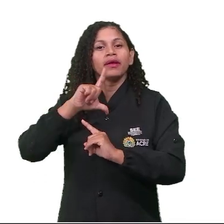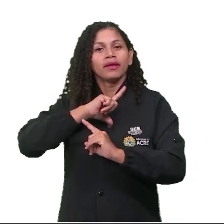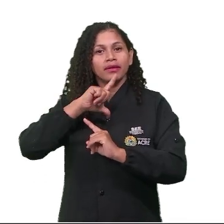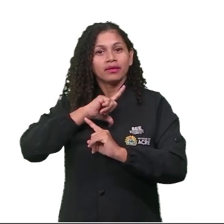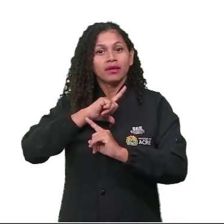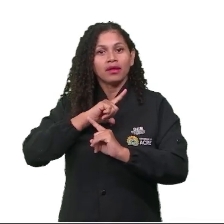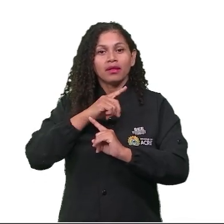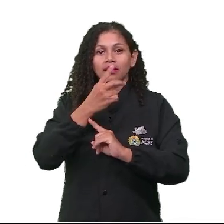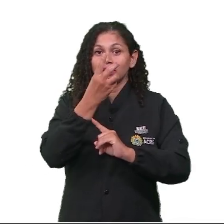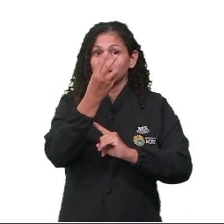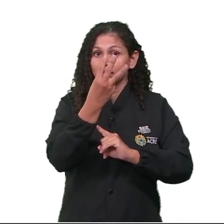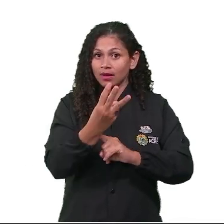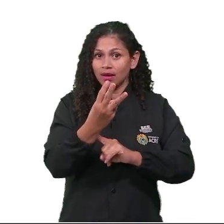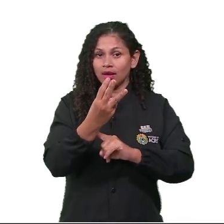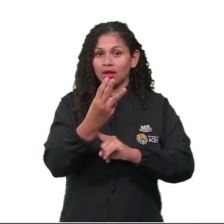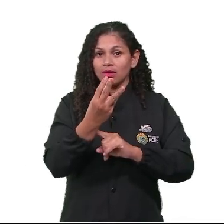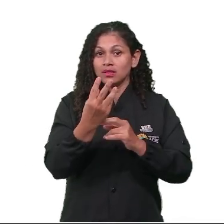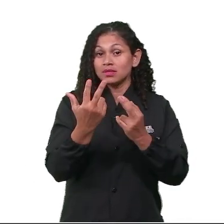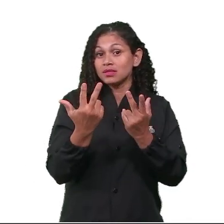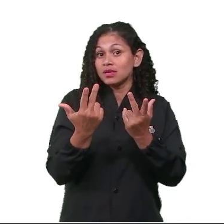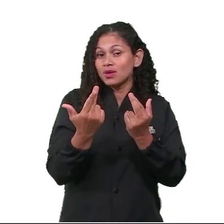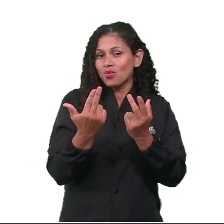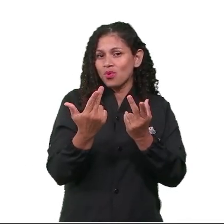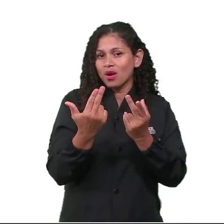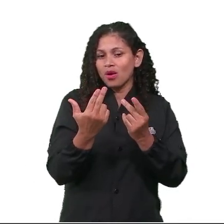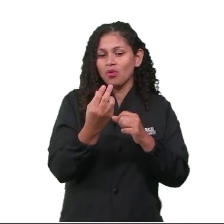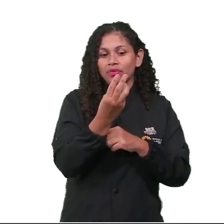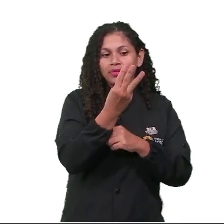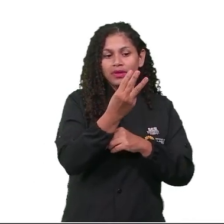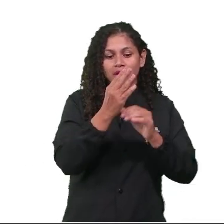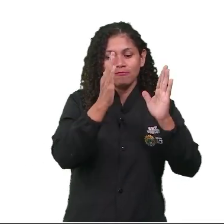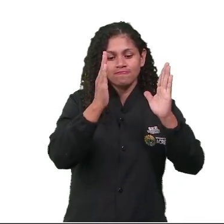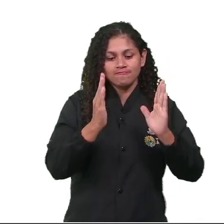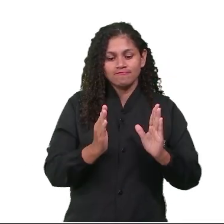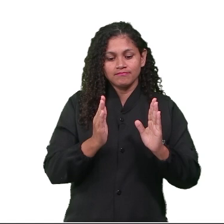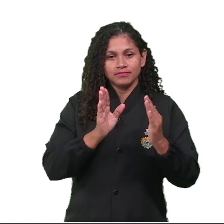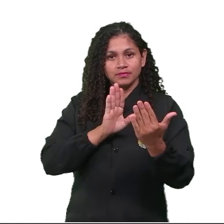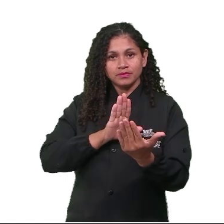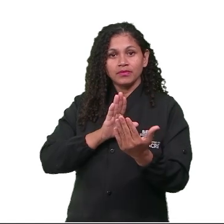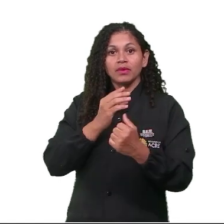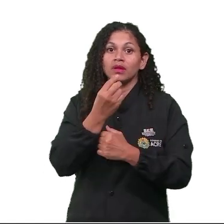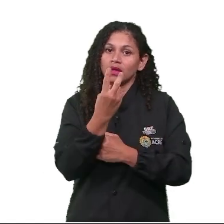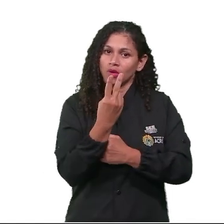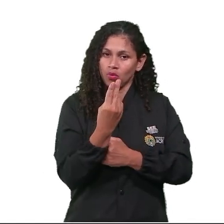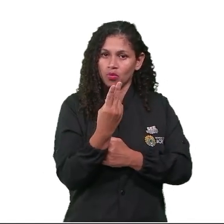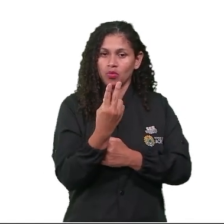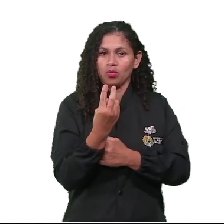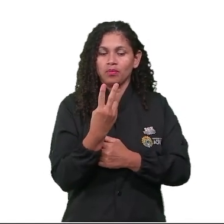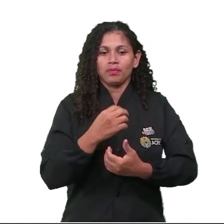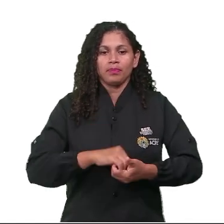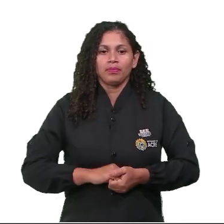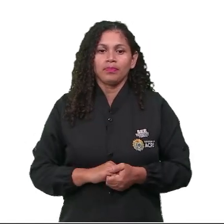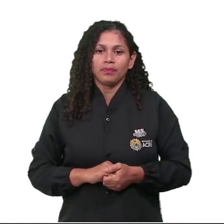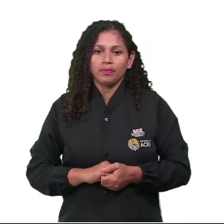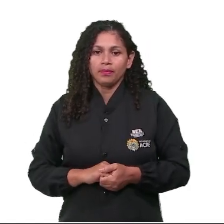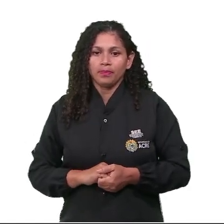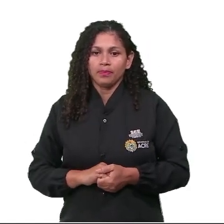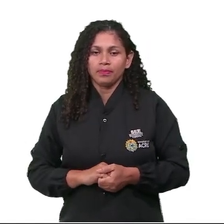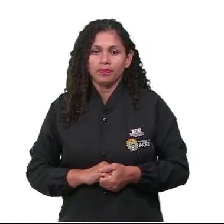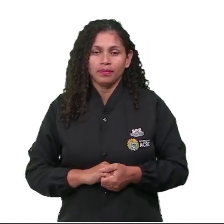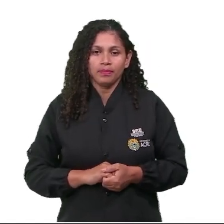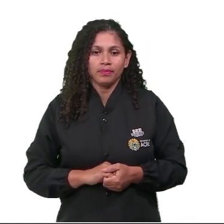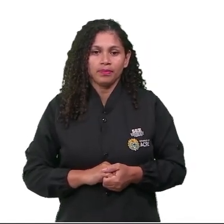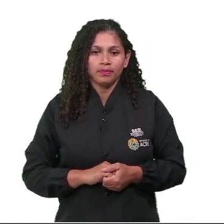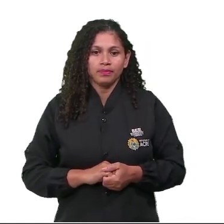3 lados iguais, tudo bem? E os lados desse triângulo equilátero medem quanto aqui, ó? Medem 3